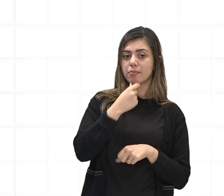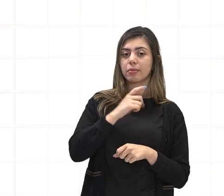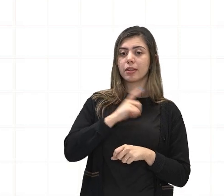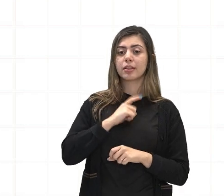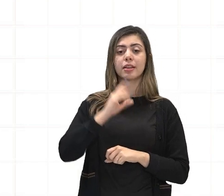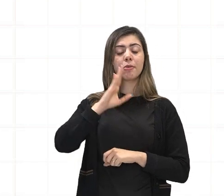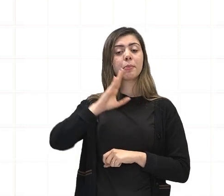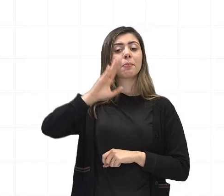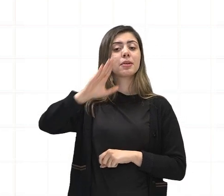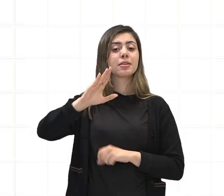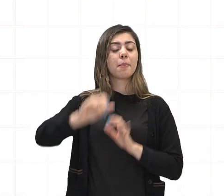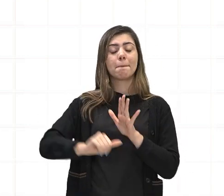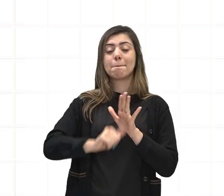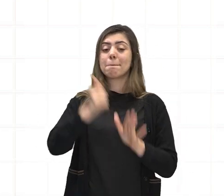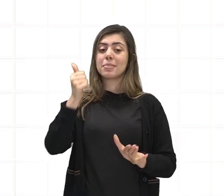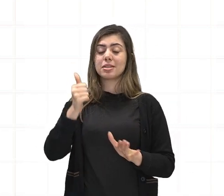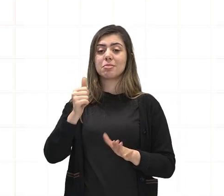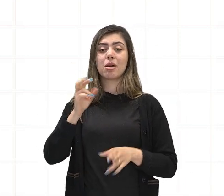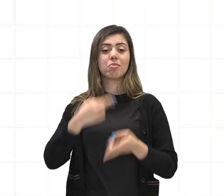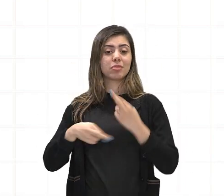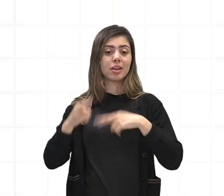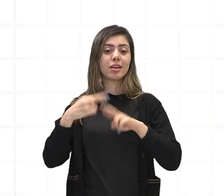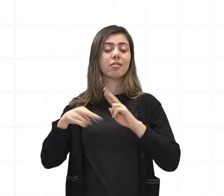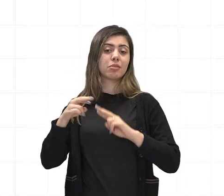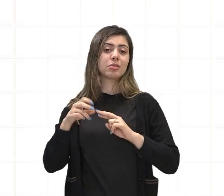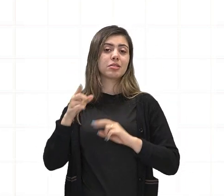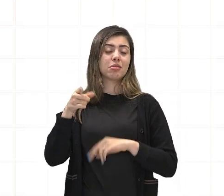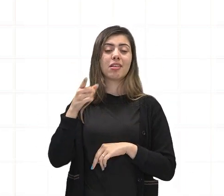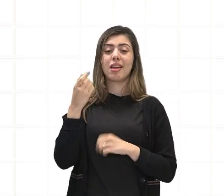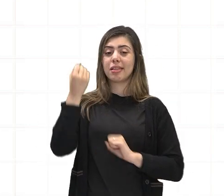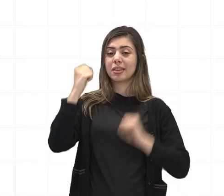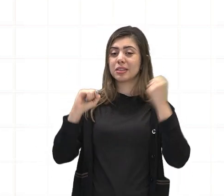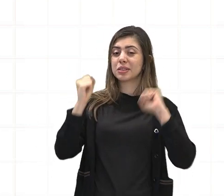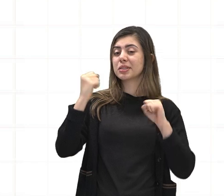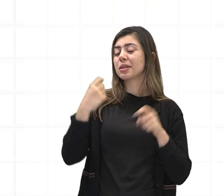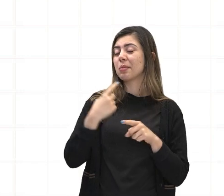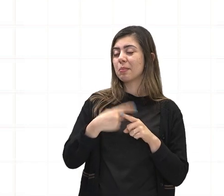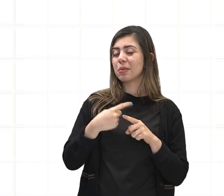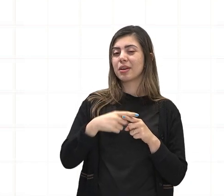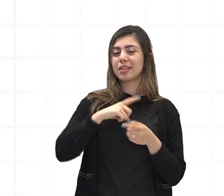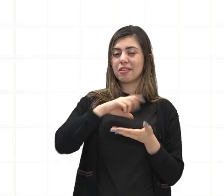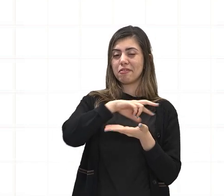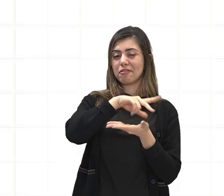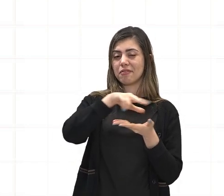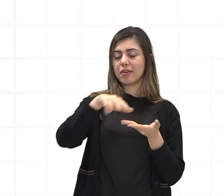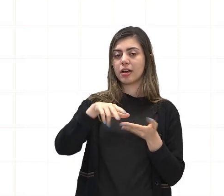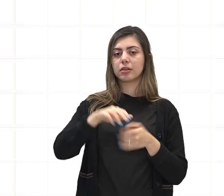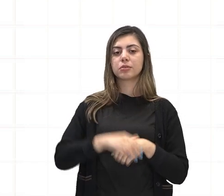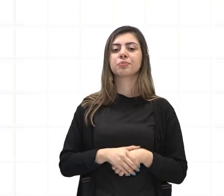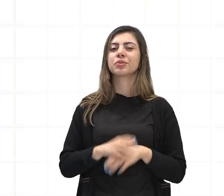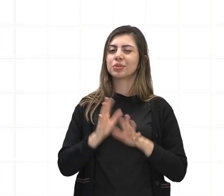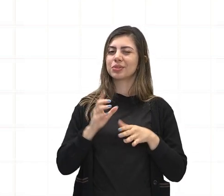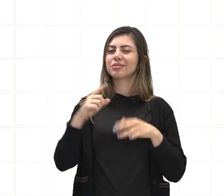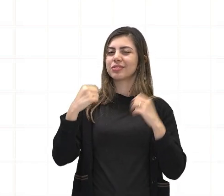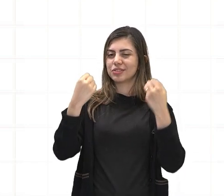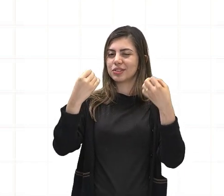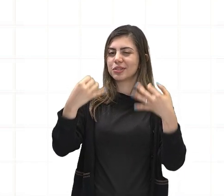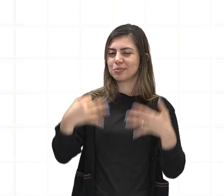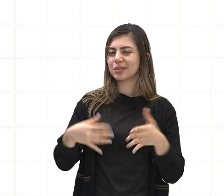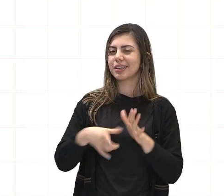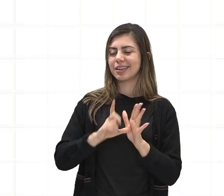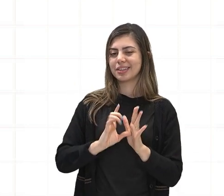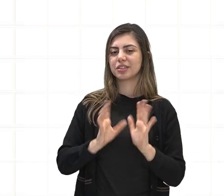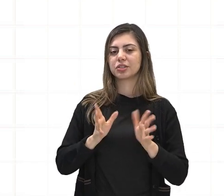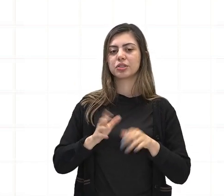destacou como pioneira na Revolução Industrial por vários motivos, dentre os quais nós já conversamos